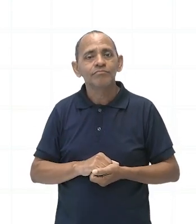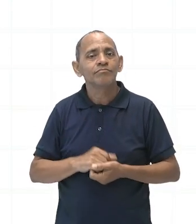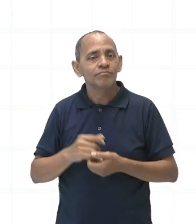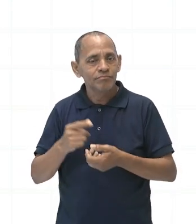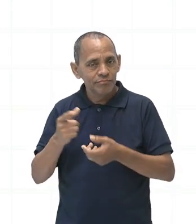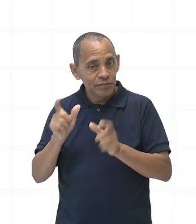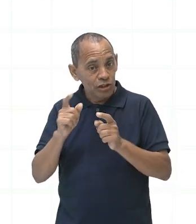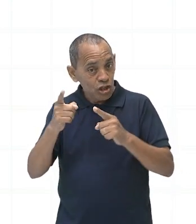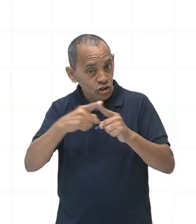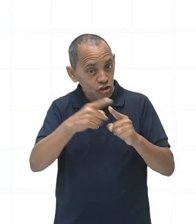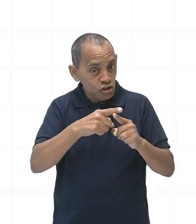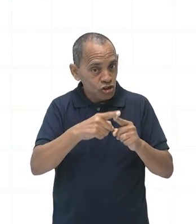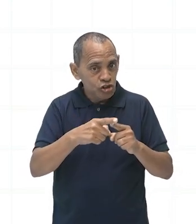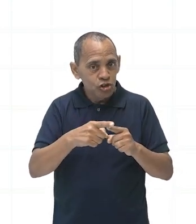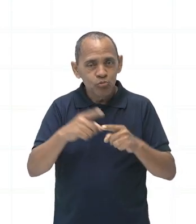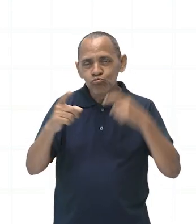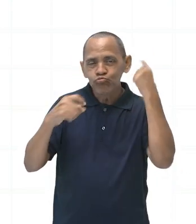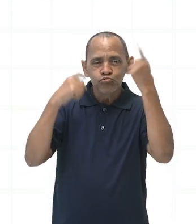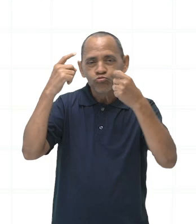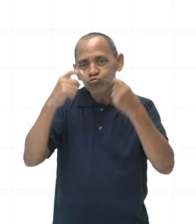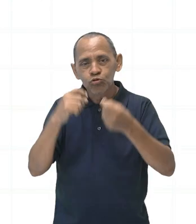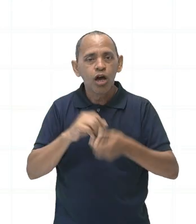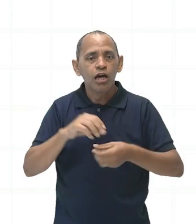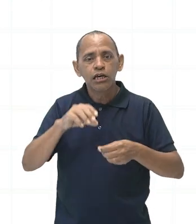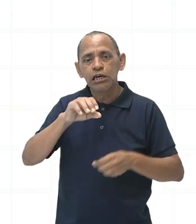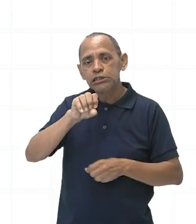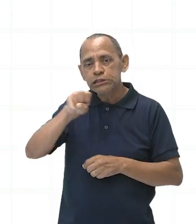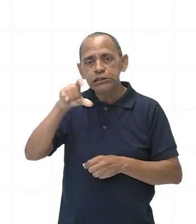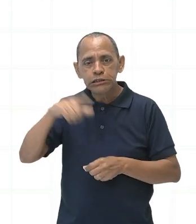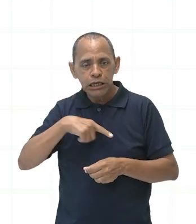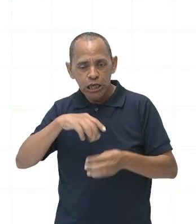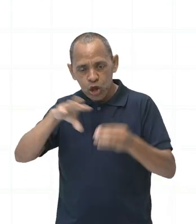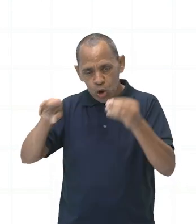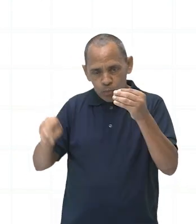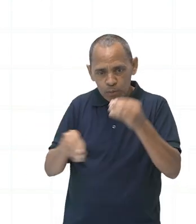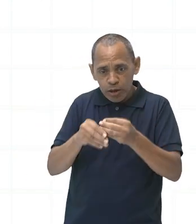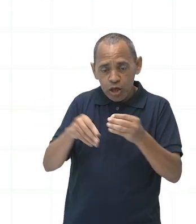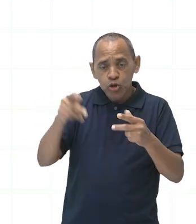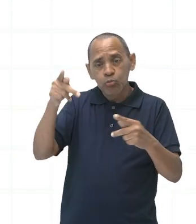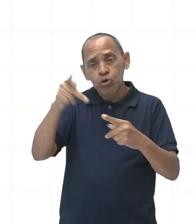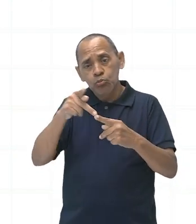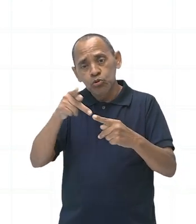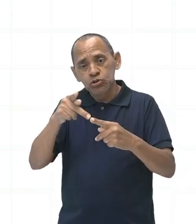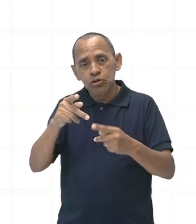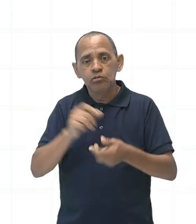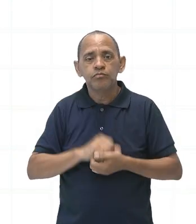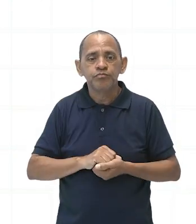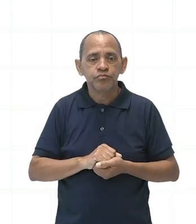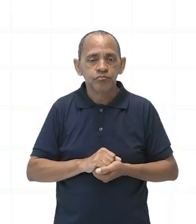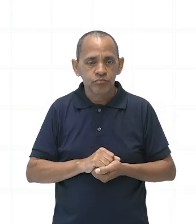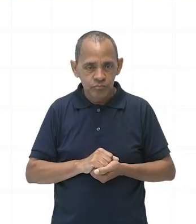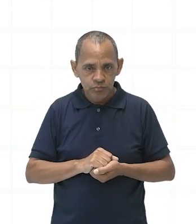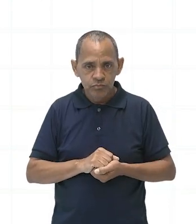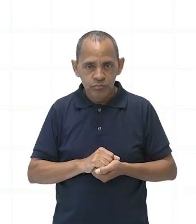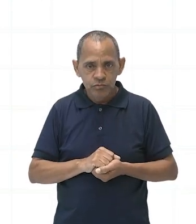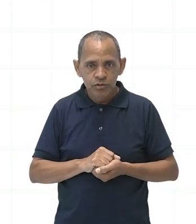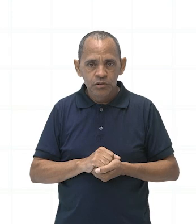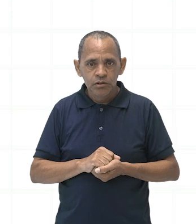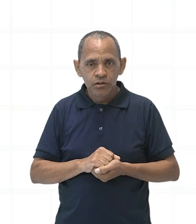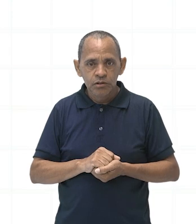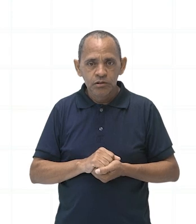me preocupar com o complemento, nem se o complemento tem preposição. Qual é a sigla do verbo de ligação, do verbo não